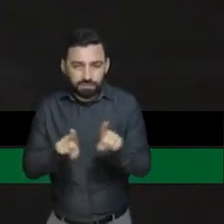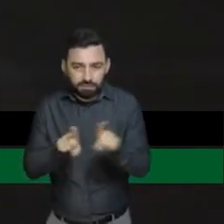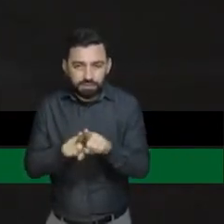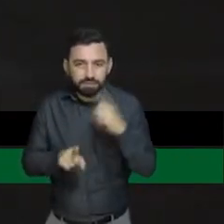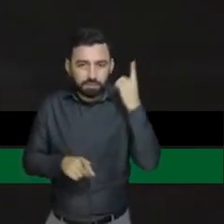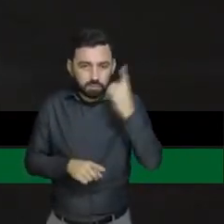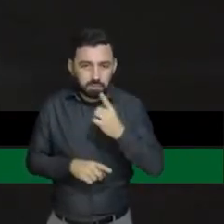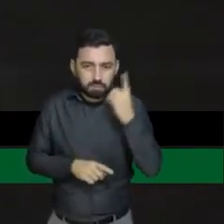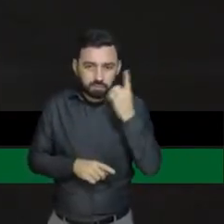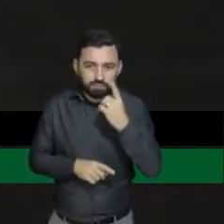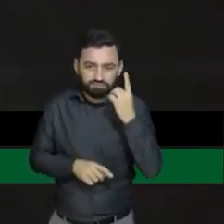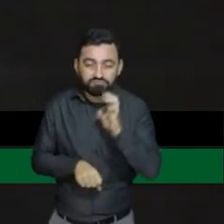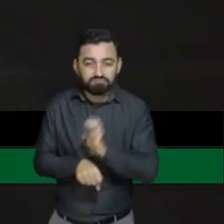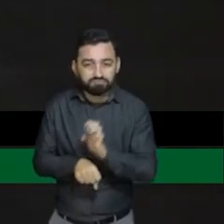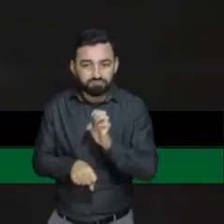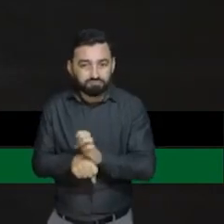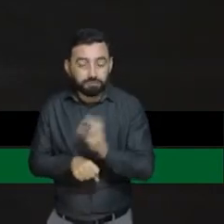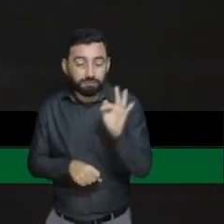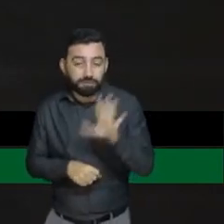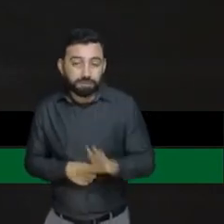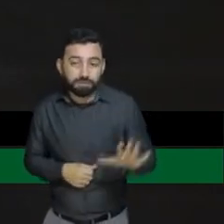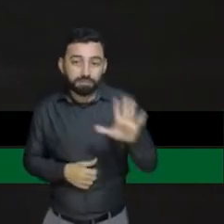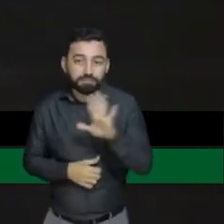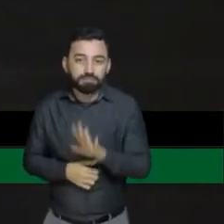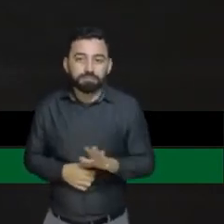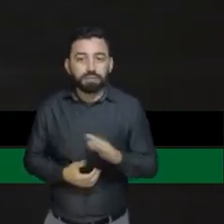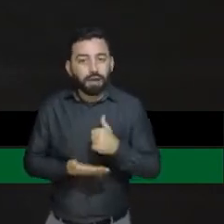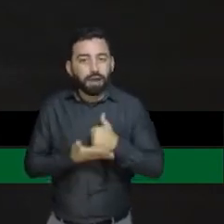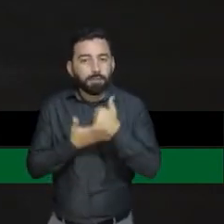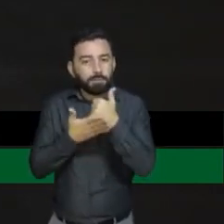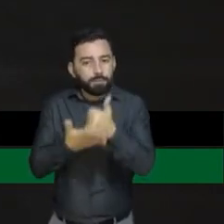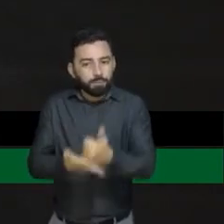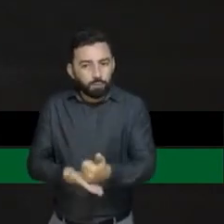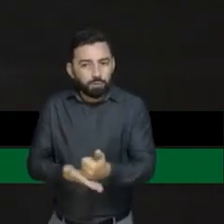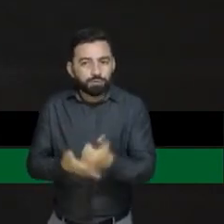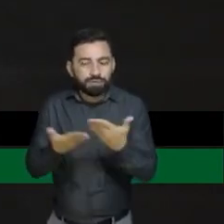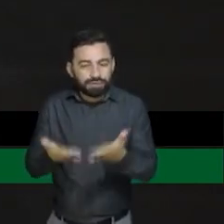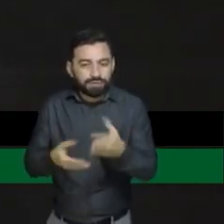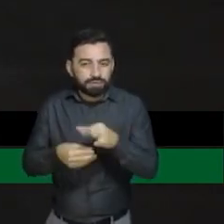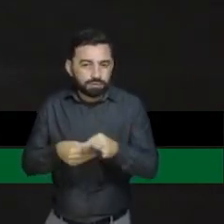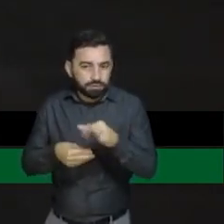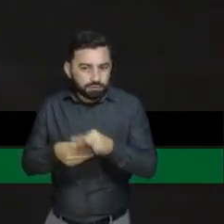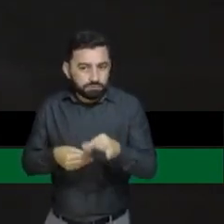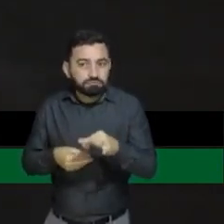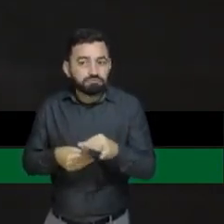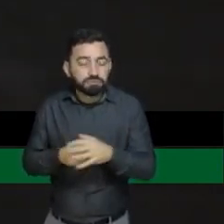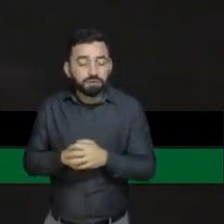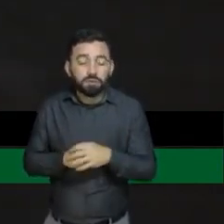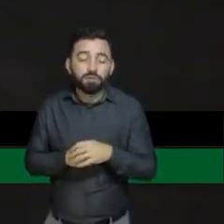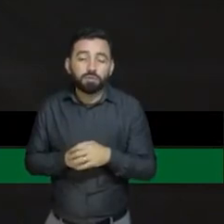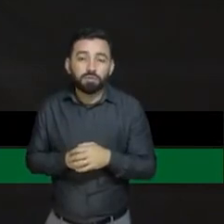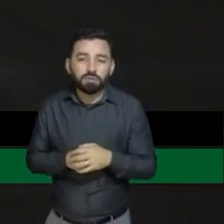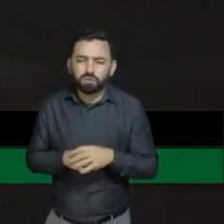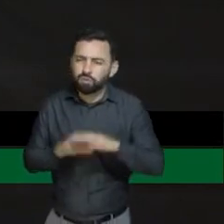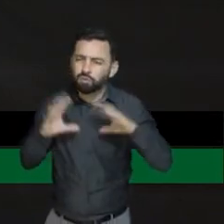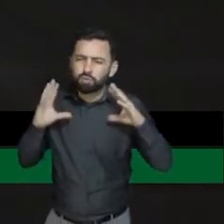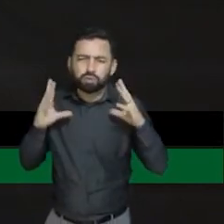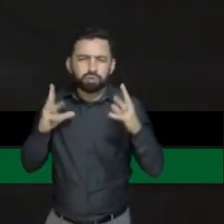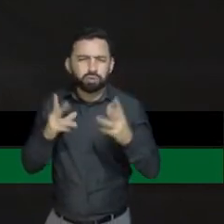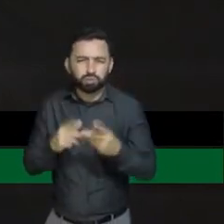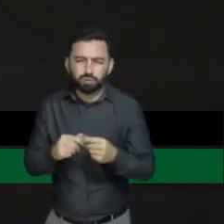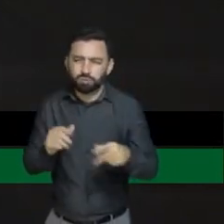deputados estaduais, federais, que apoiam a instituição, não só a Fundação ProRim, mas todas as instituições de